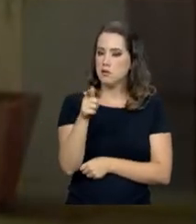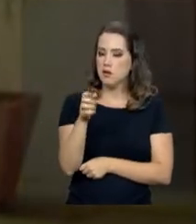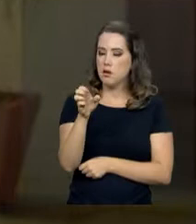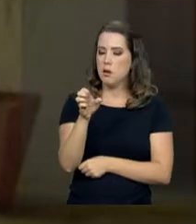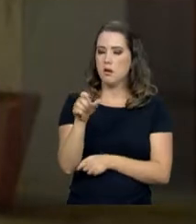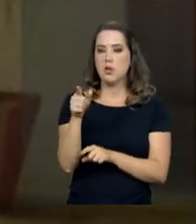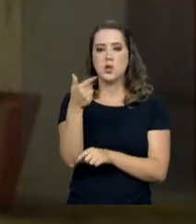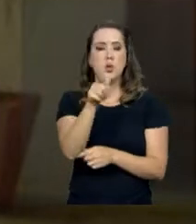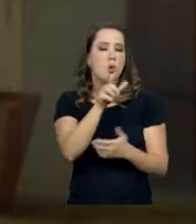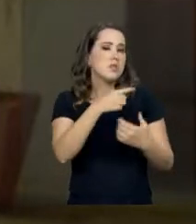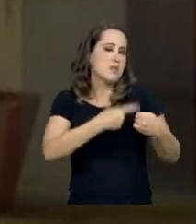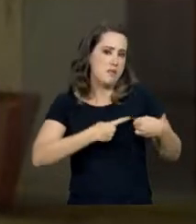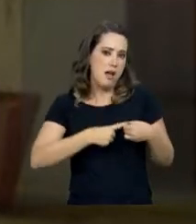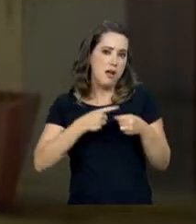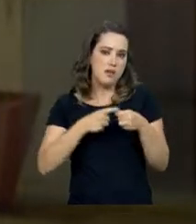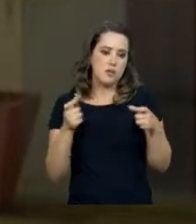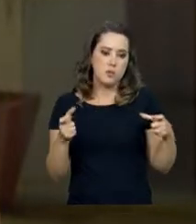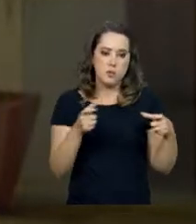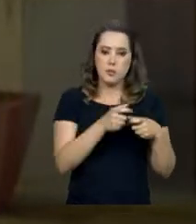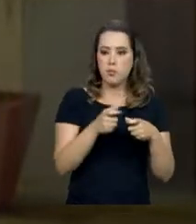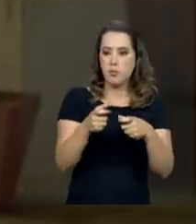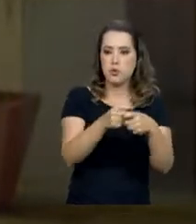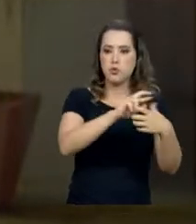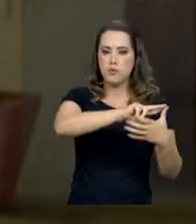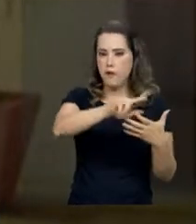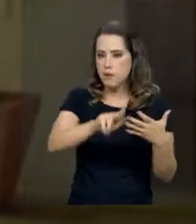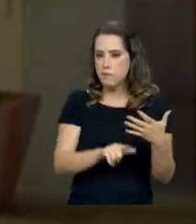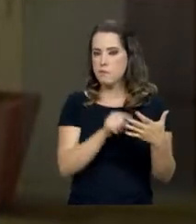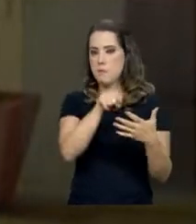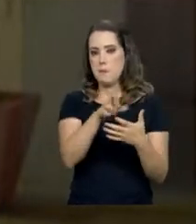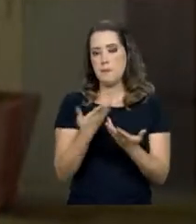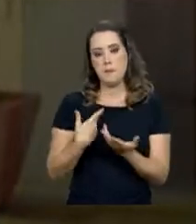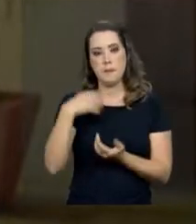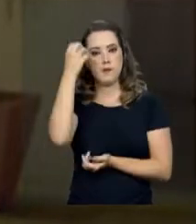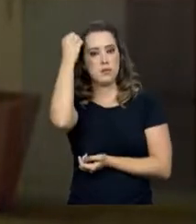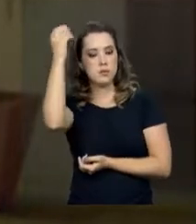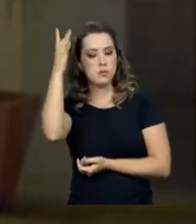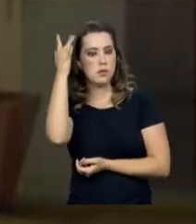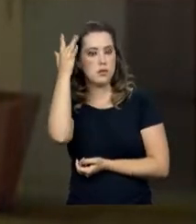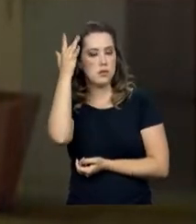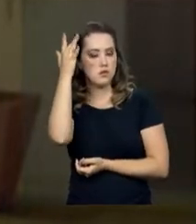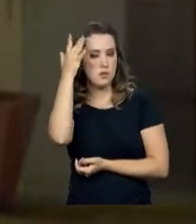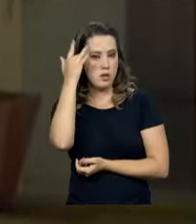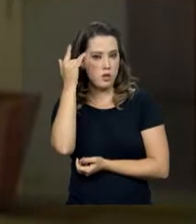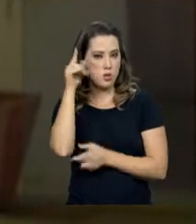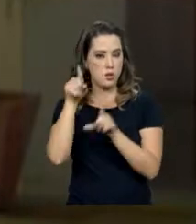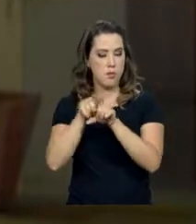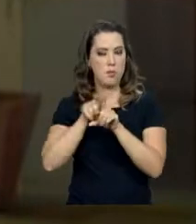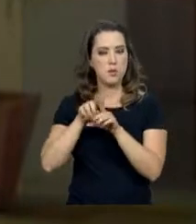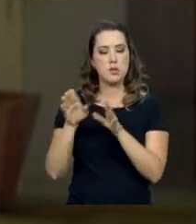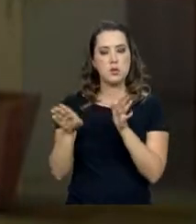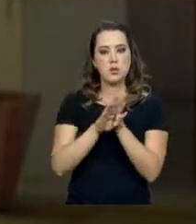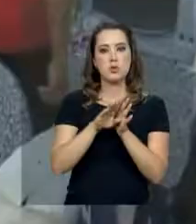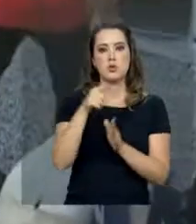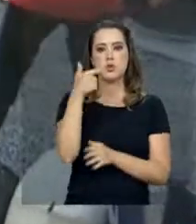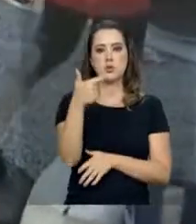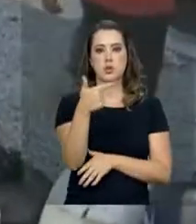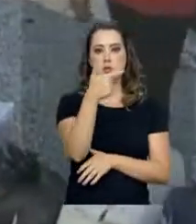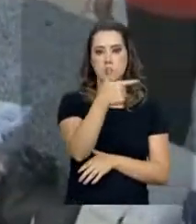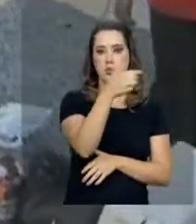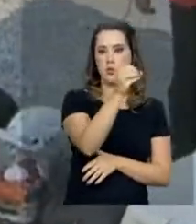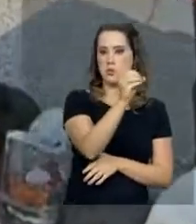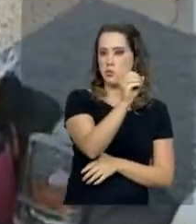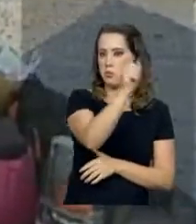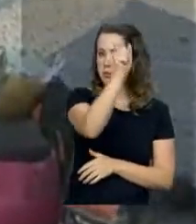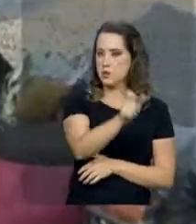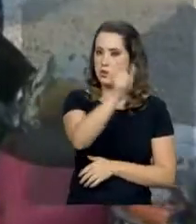Canoas, Cachoeirinha e também Esteio. Com essa interiorização de amanhã, chegam a 2.200 o número de